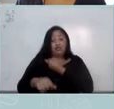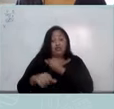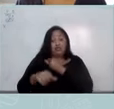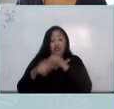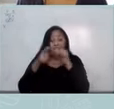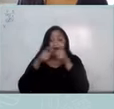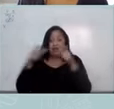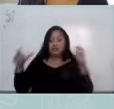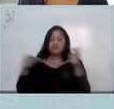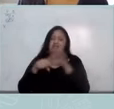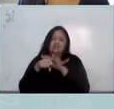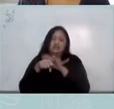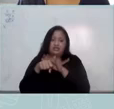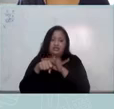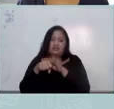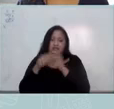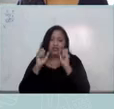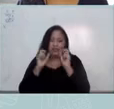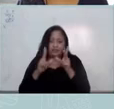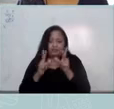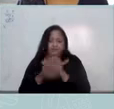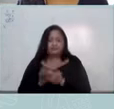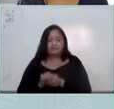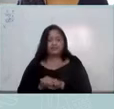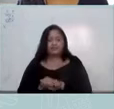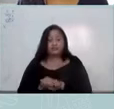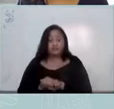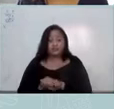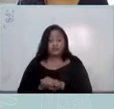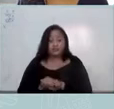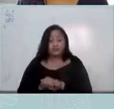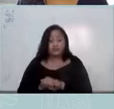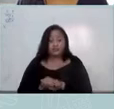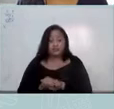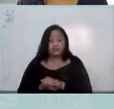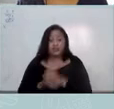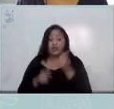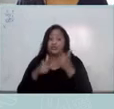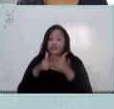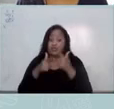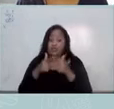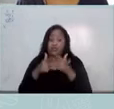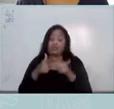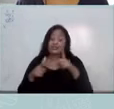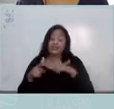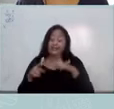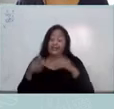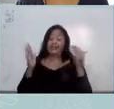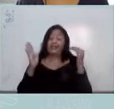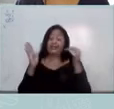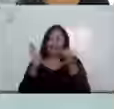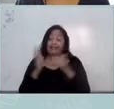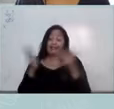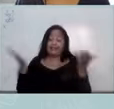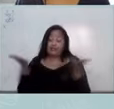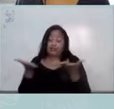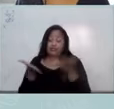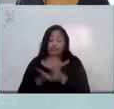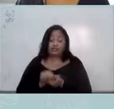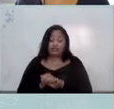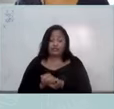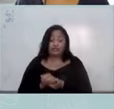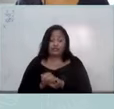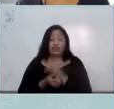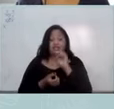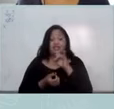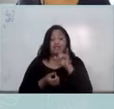dessas doenças, certo? Então, é um problema que a gente enfrenta aqui no país até hoje, né? Então, se